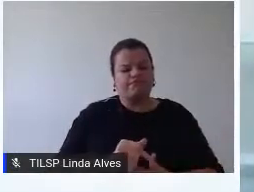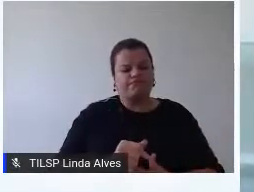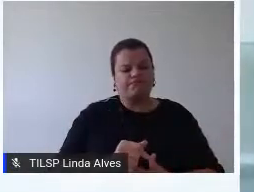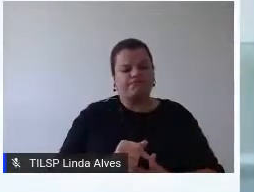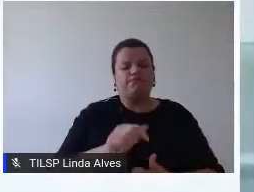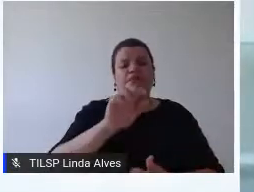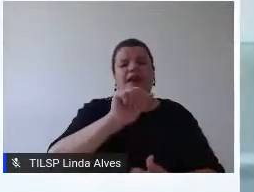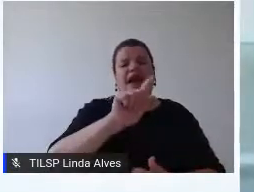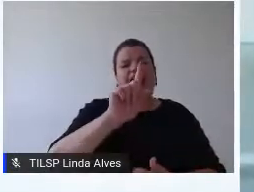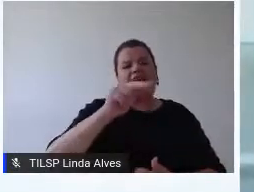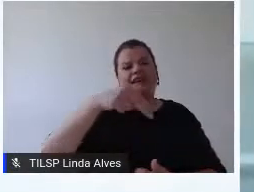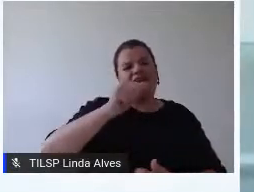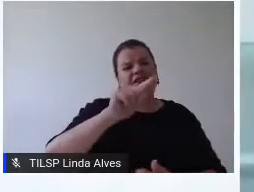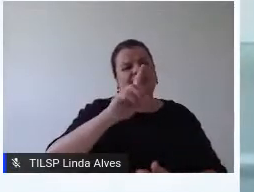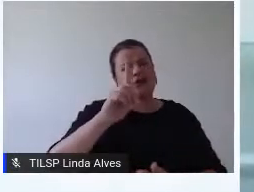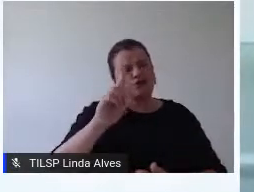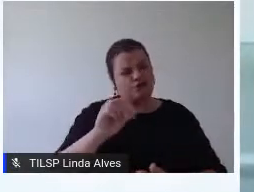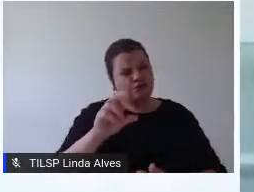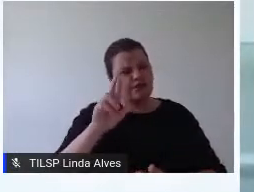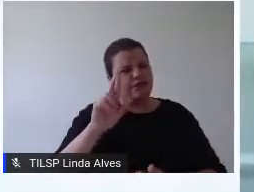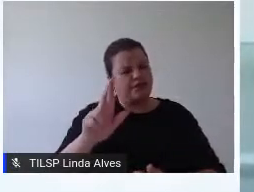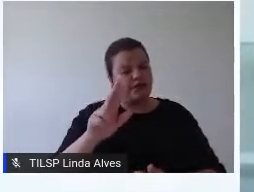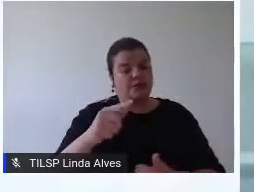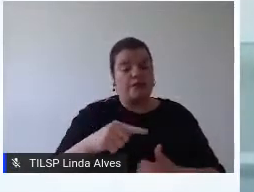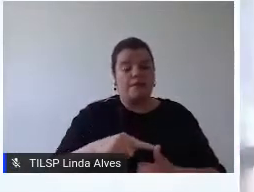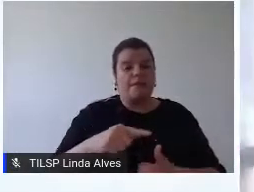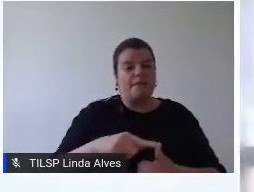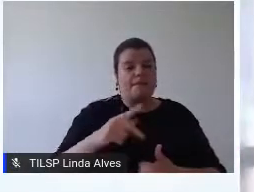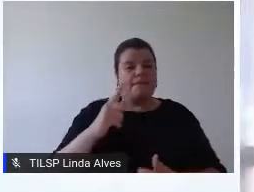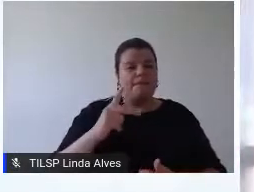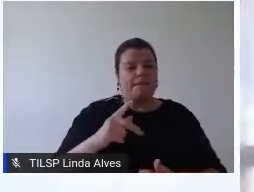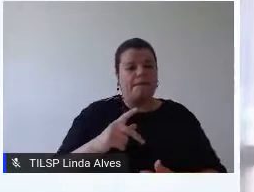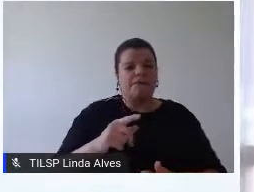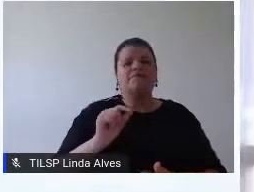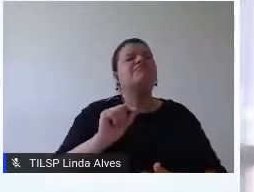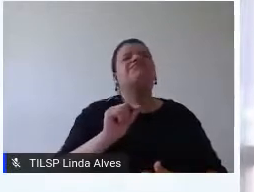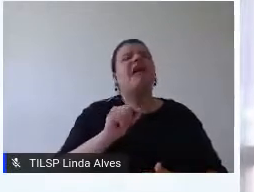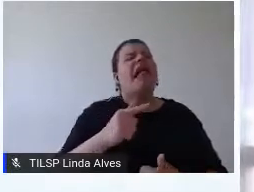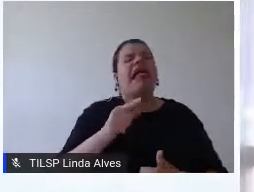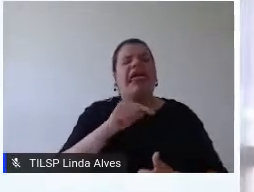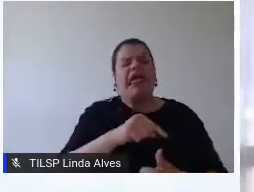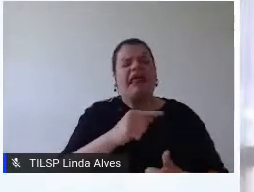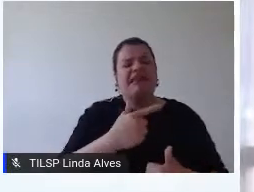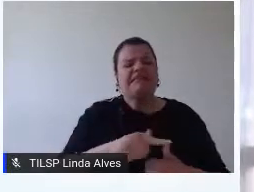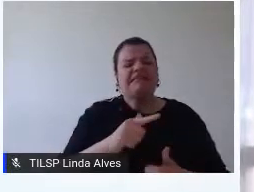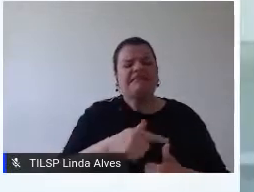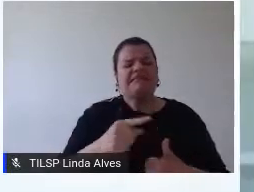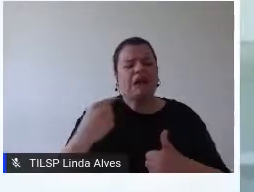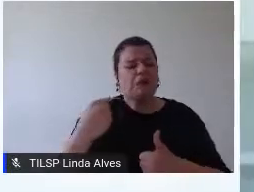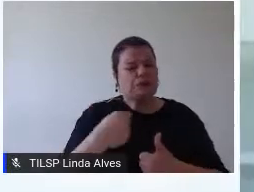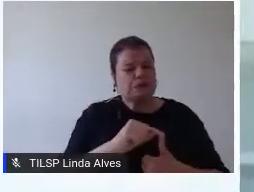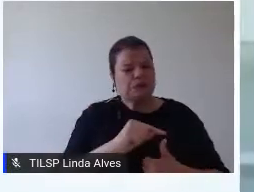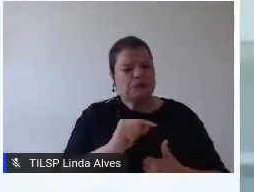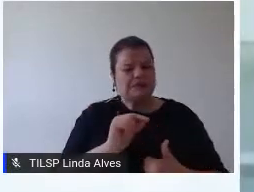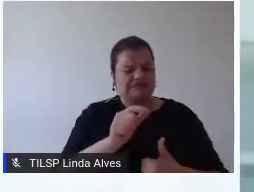o Agnaldo Ribeiro, do PT da Paraíba. Qual é o problema dele? Vamos lá, vamos um pouco. Contra ele,